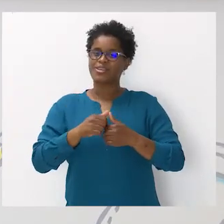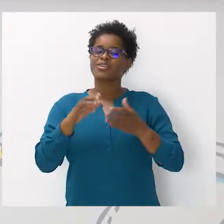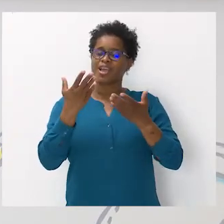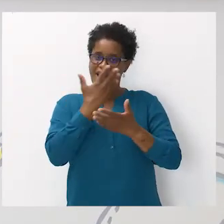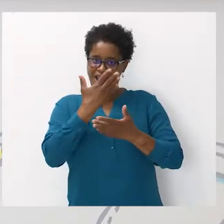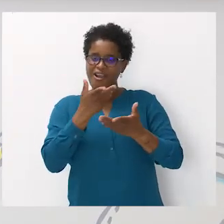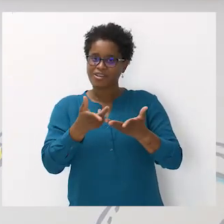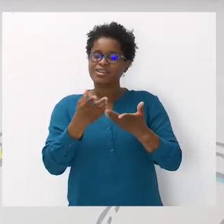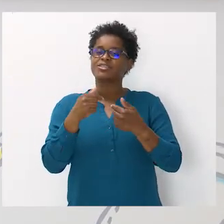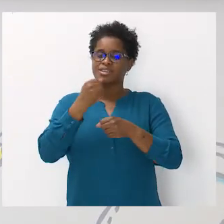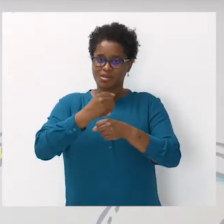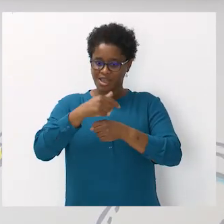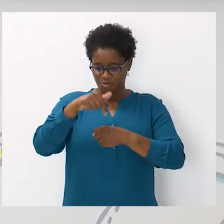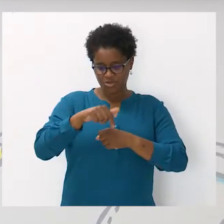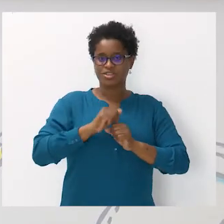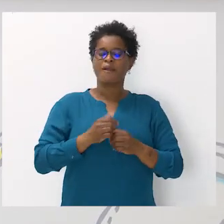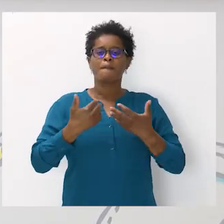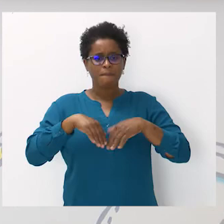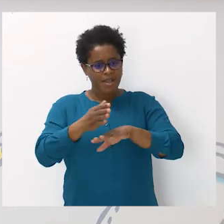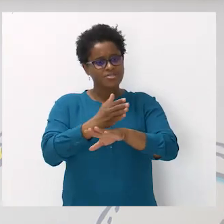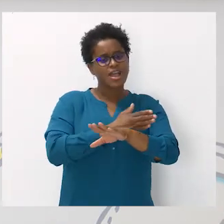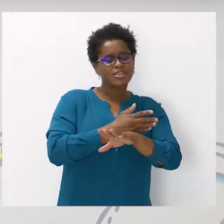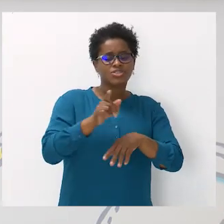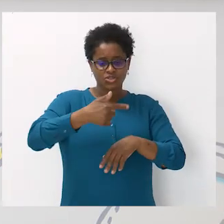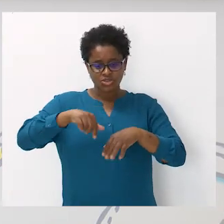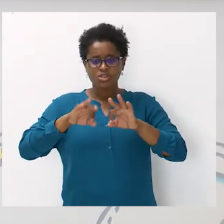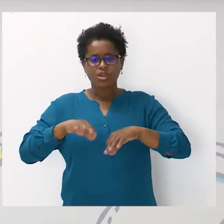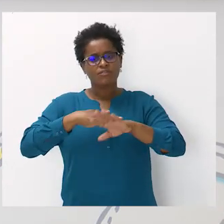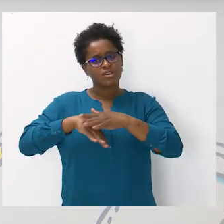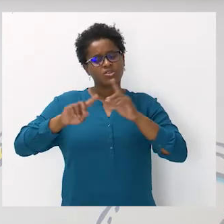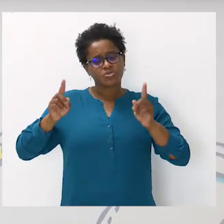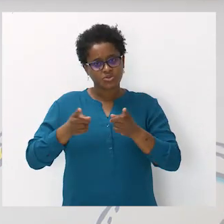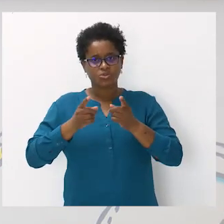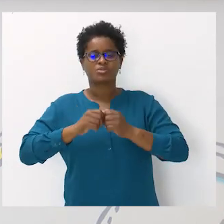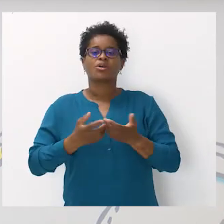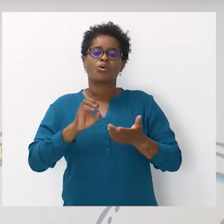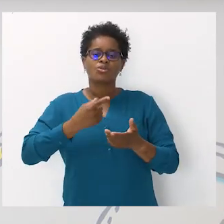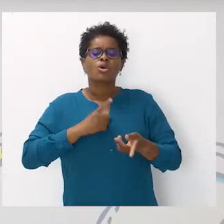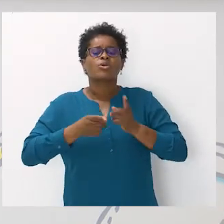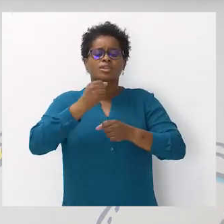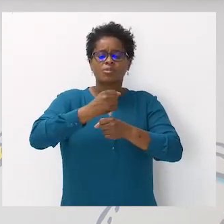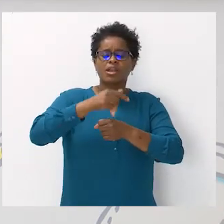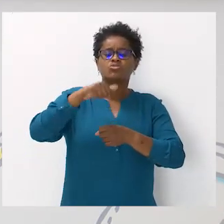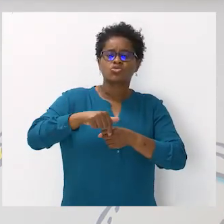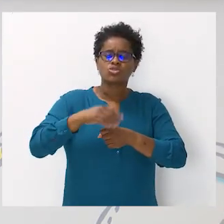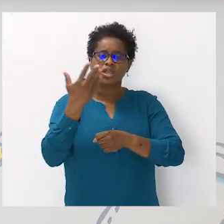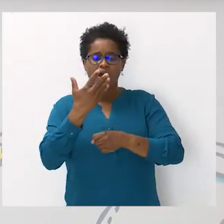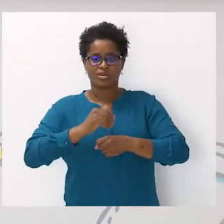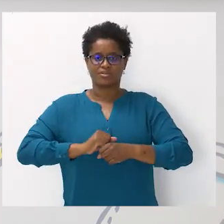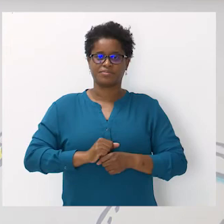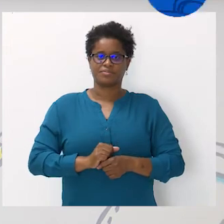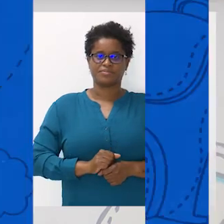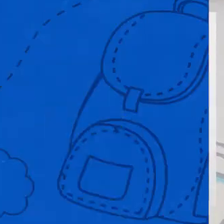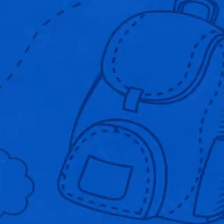os conteúdos lecionados hoje, mas antes de nós terminarmos, vamos fazer uma síntese, ou seja, o que é que nós vimos hoje na